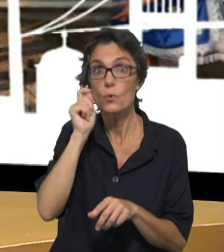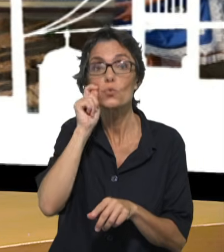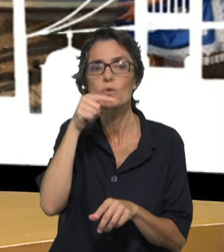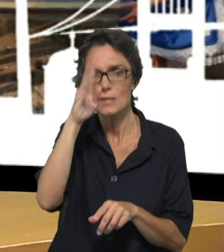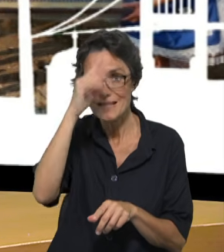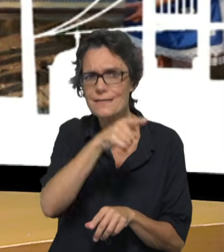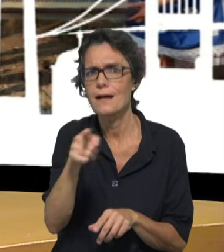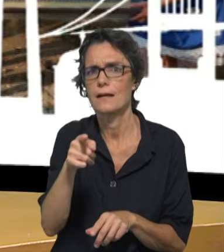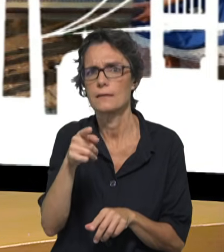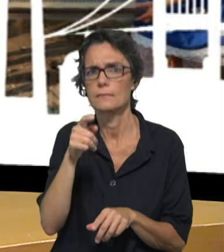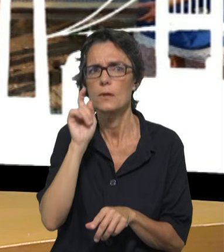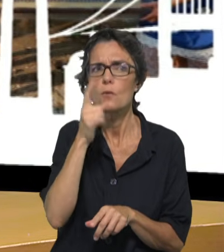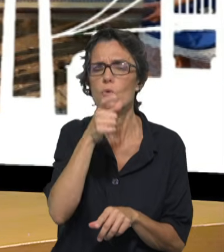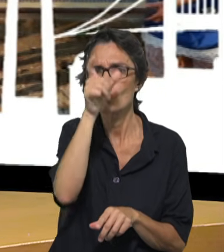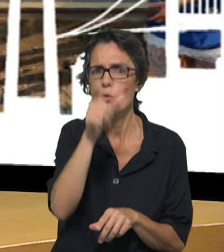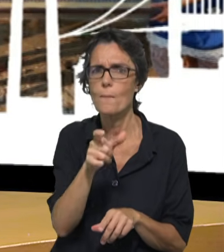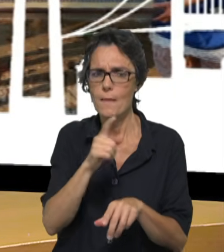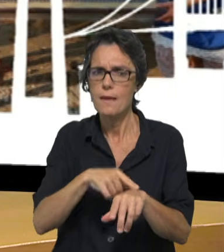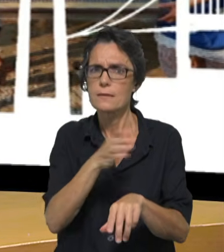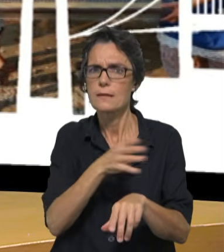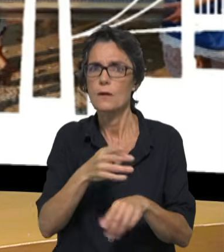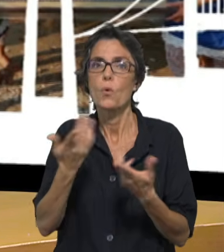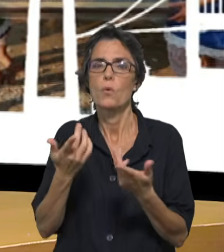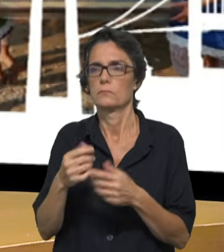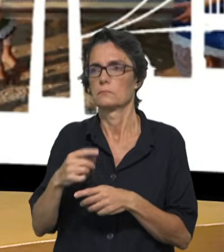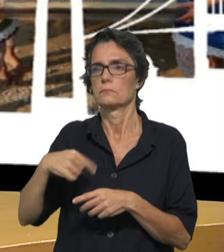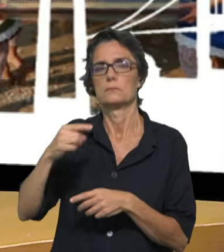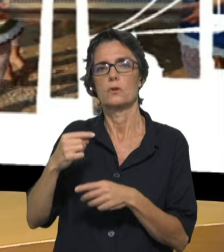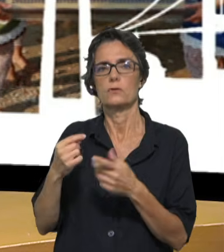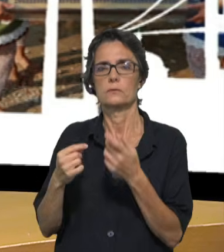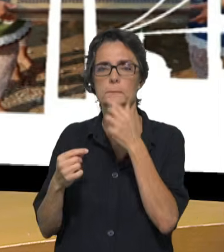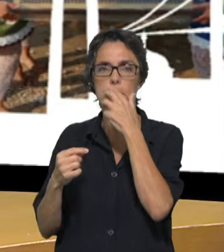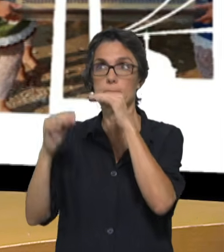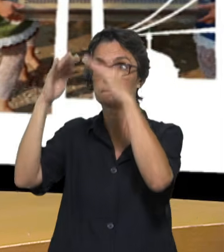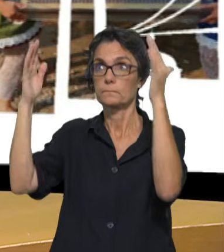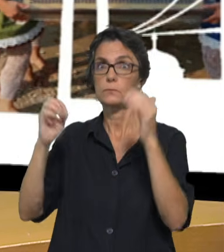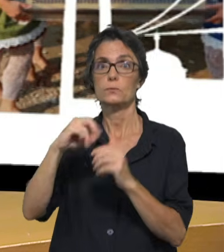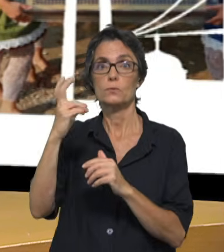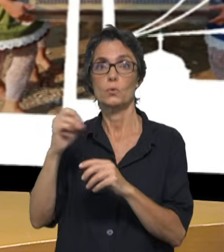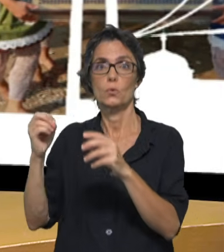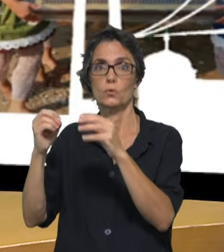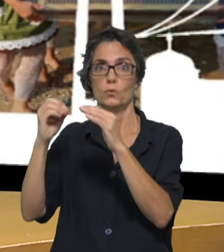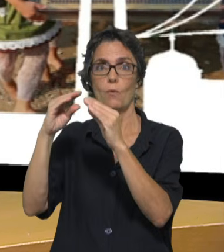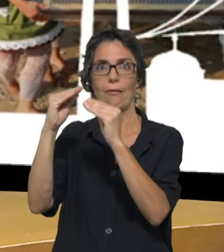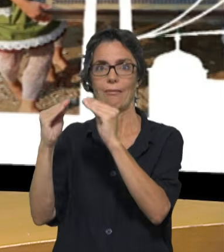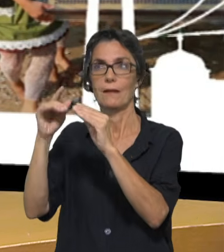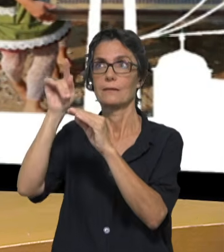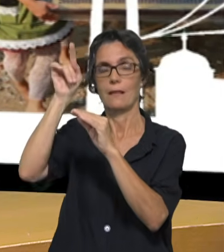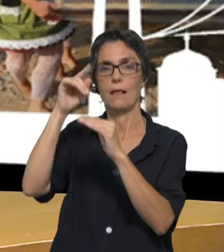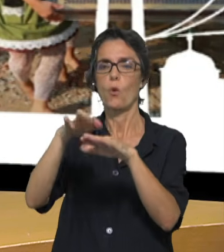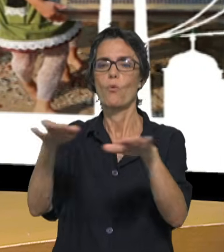Não é pôr dourado nos telhados das igrejas ou nos